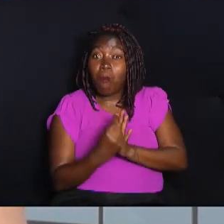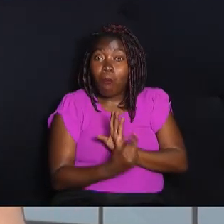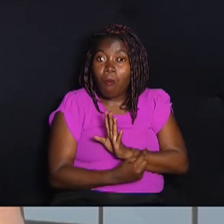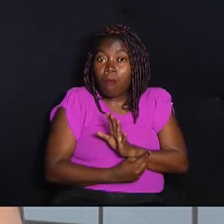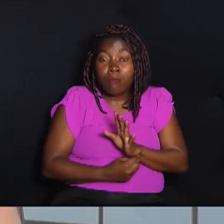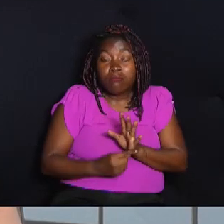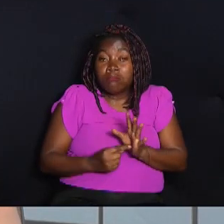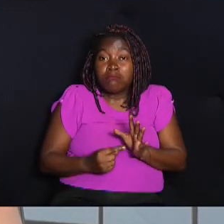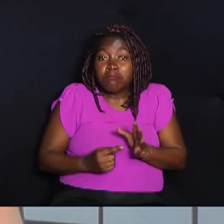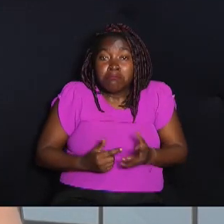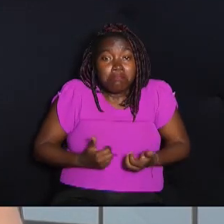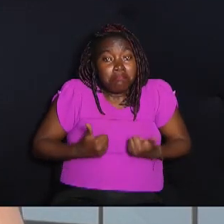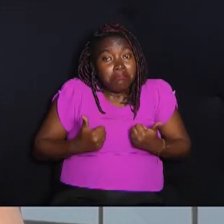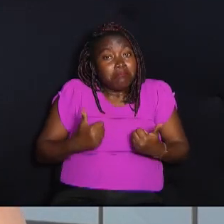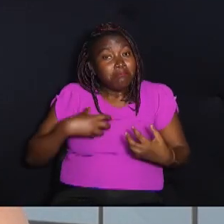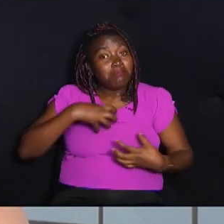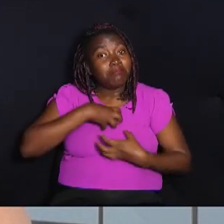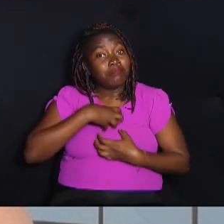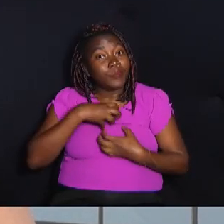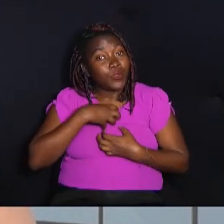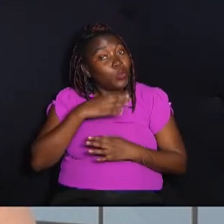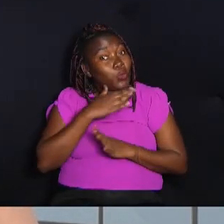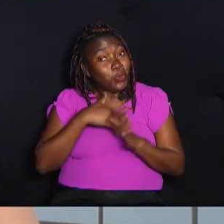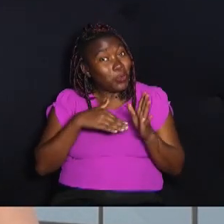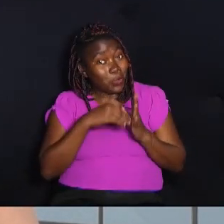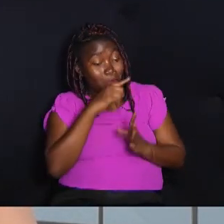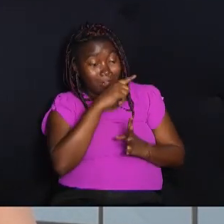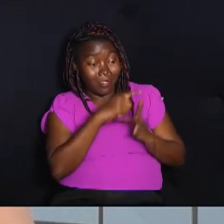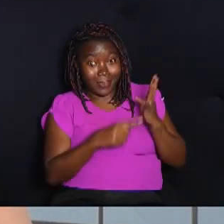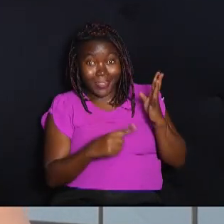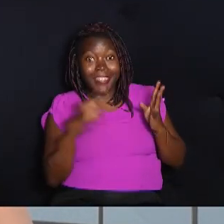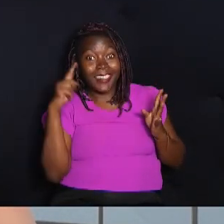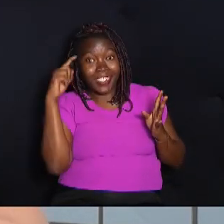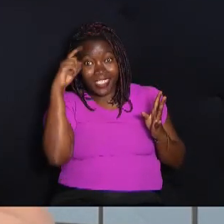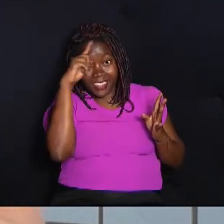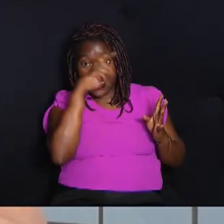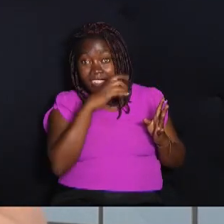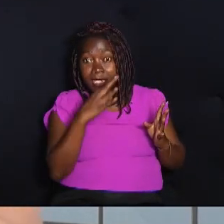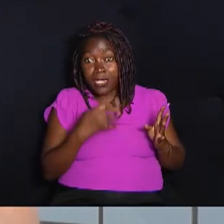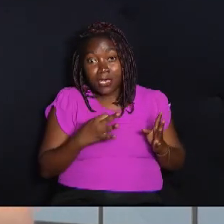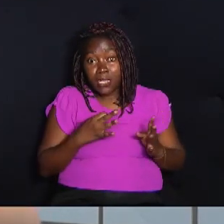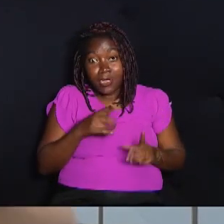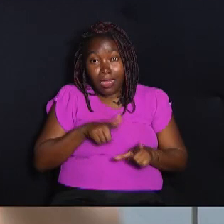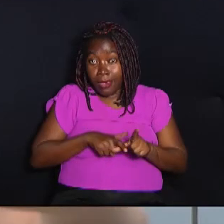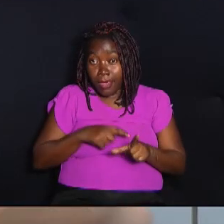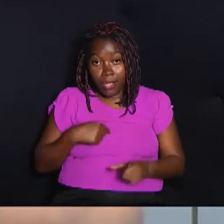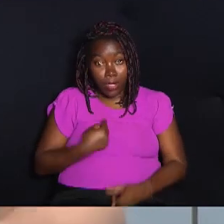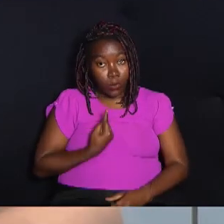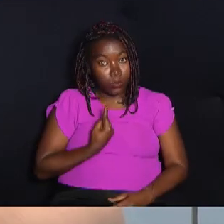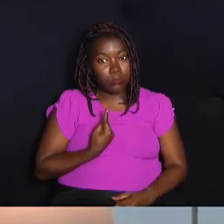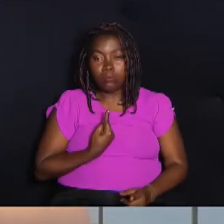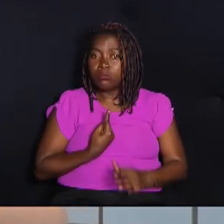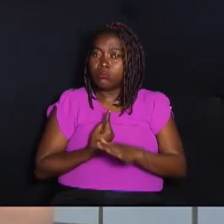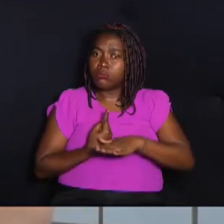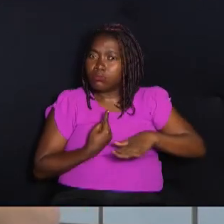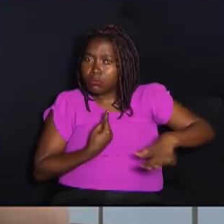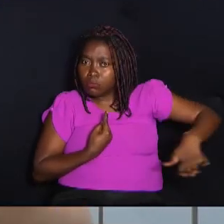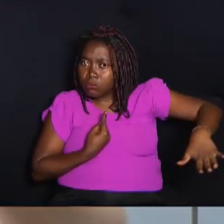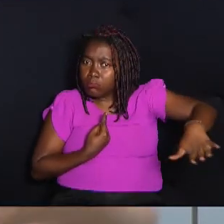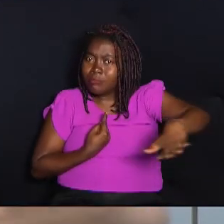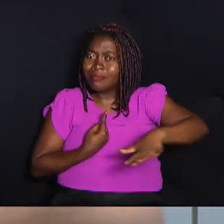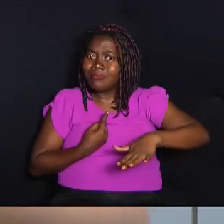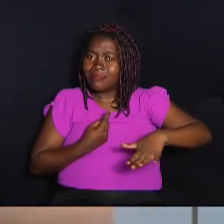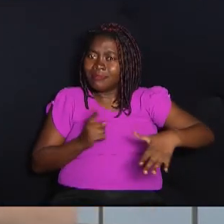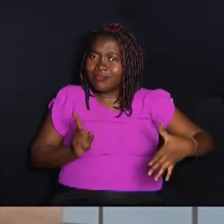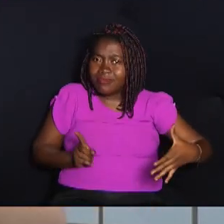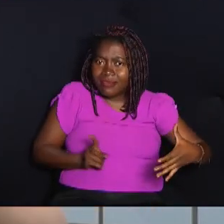bem. Ter todos esses quesitos é difícil, né? Sim. Porque não depende só de você, depende do meio onde você está inserido,